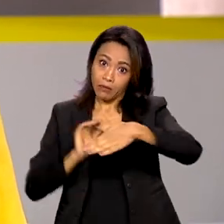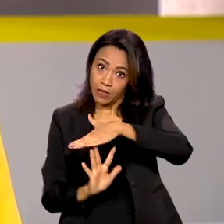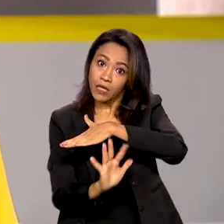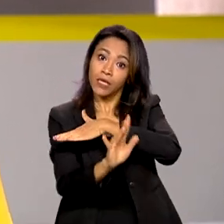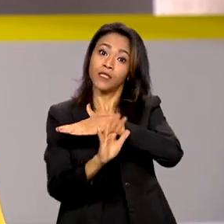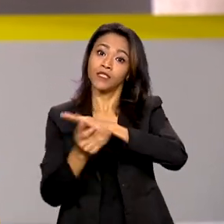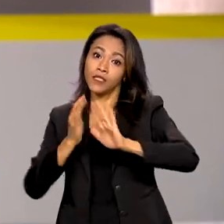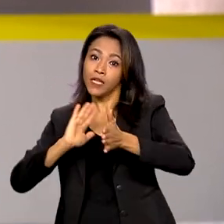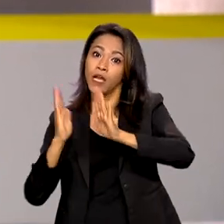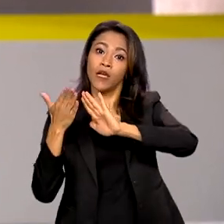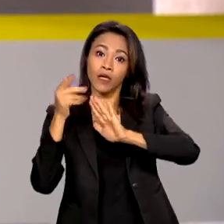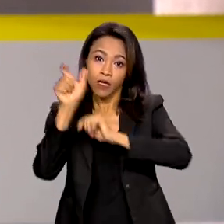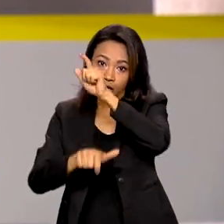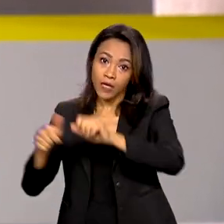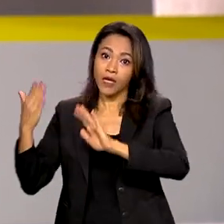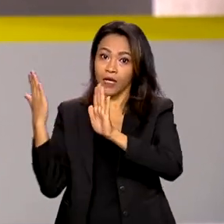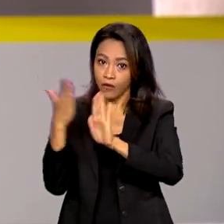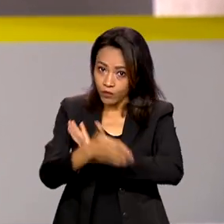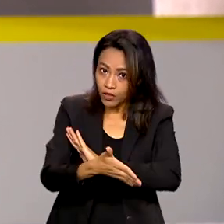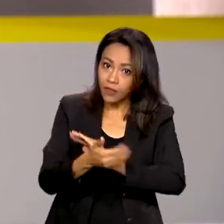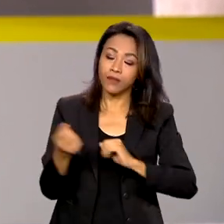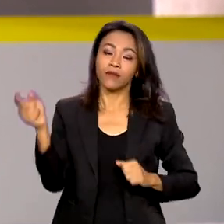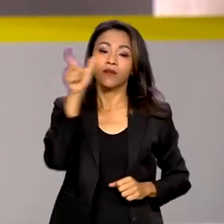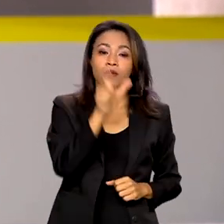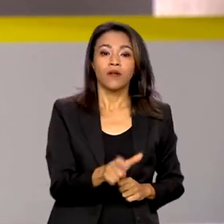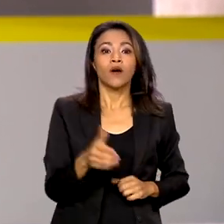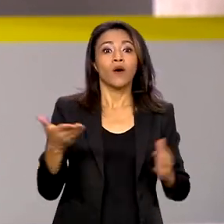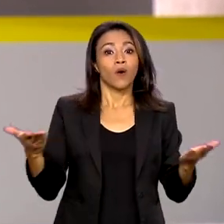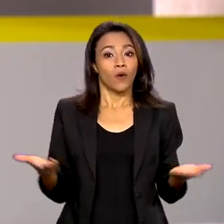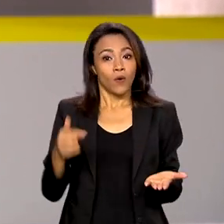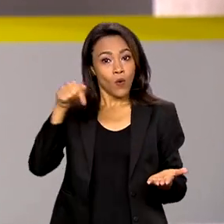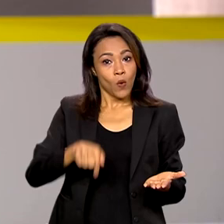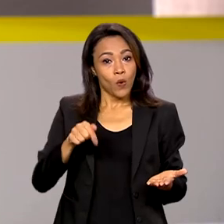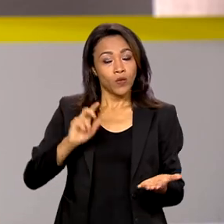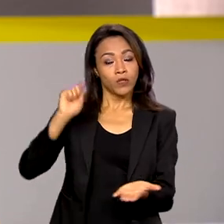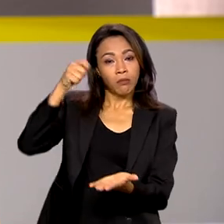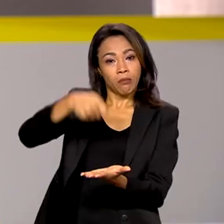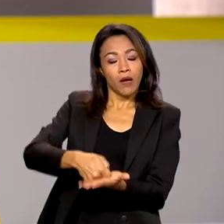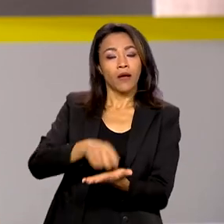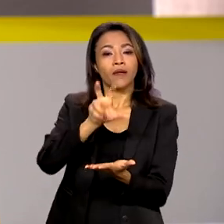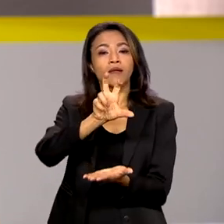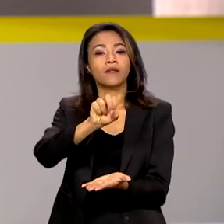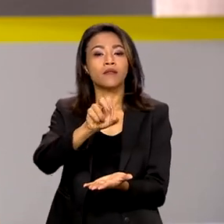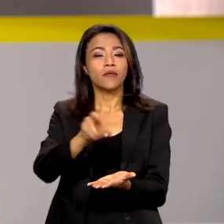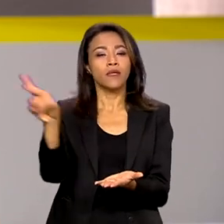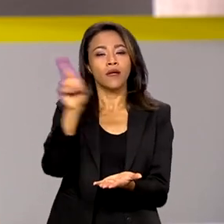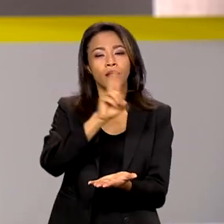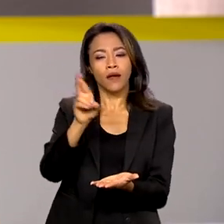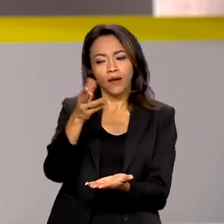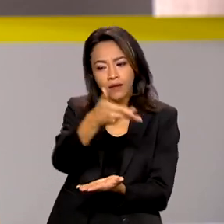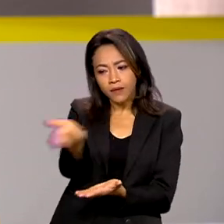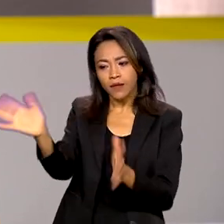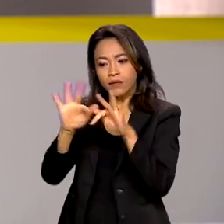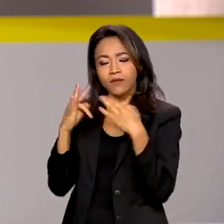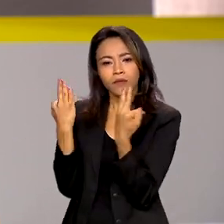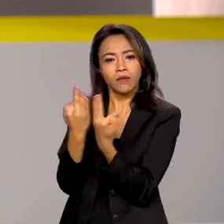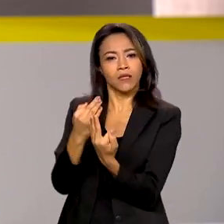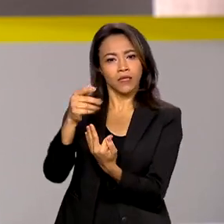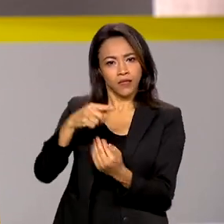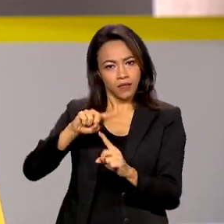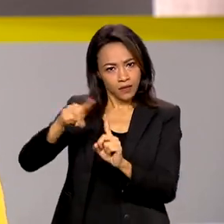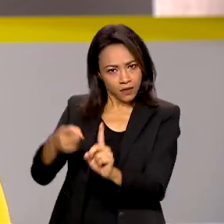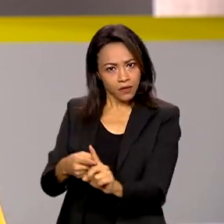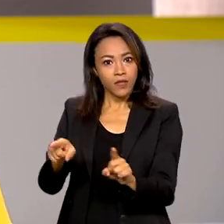A partir de hoje, o Bolsa Família começa a pagar um valor extra de R$ 50 a famílias com gestantes e que têm filhos